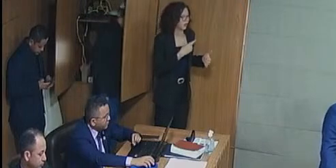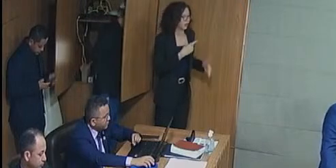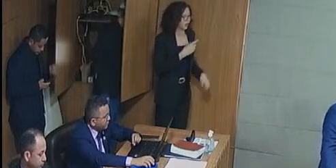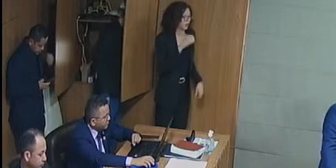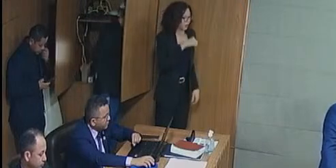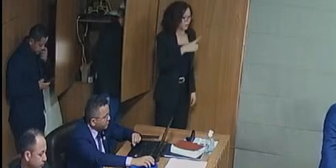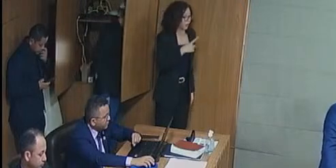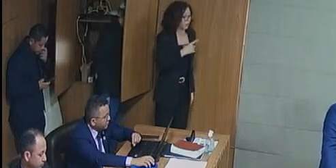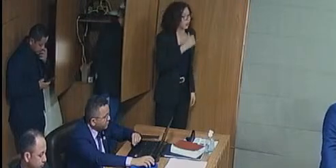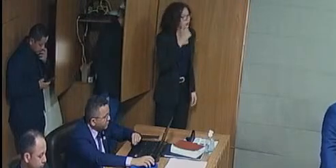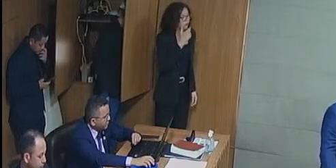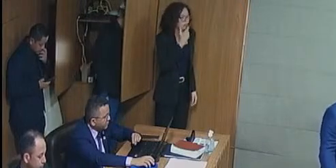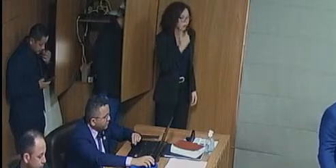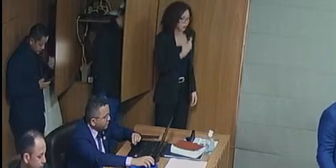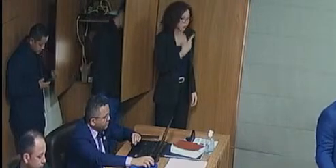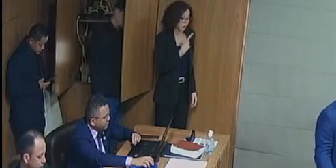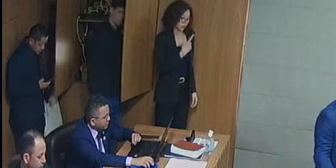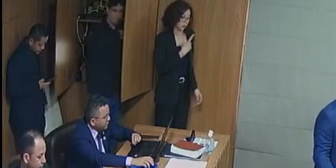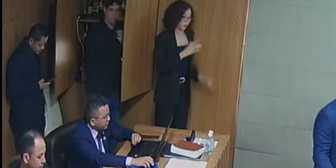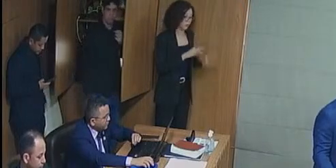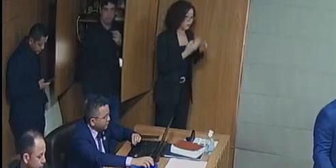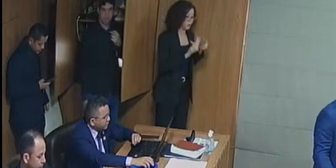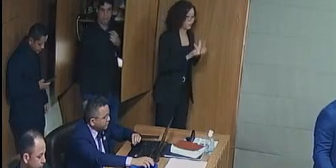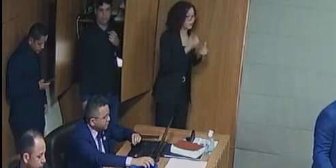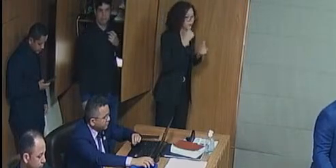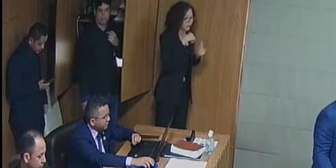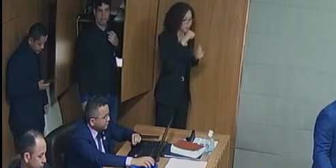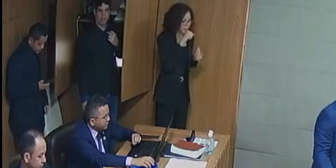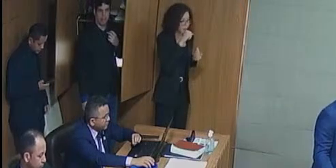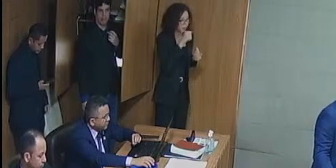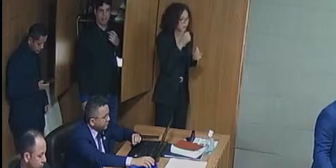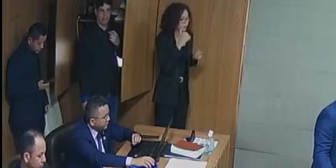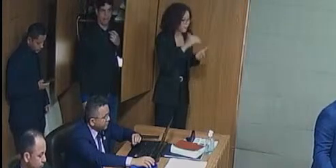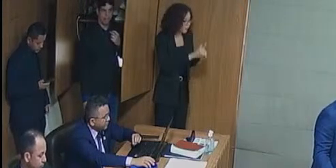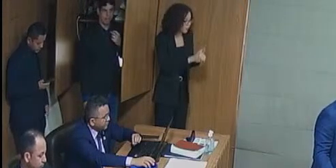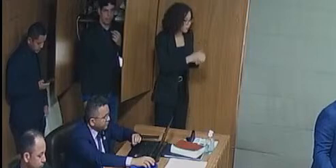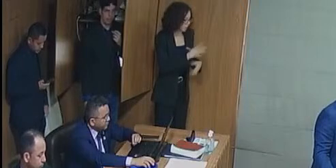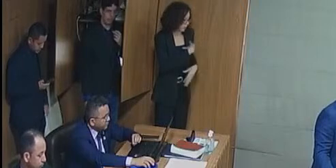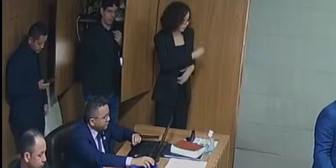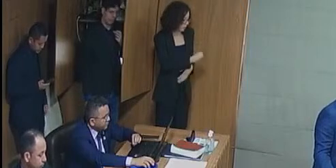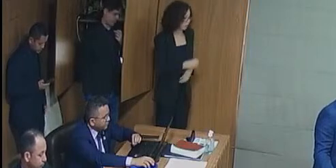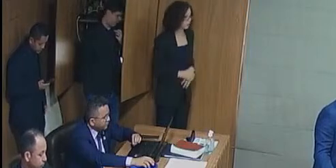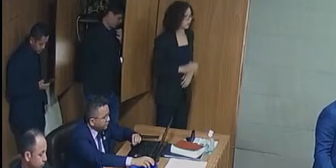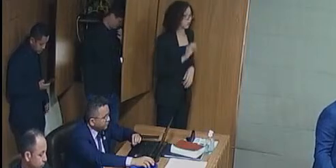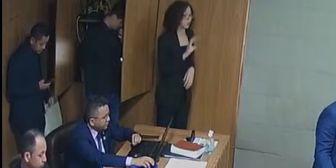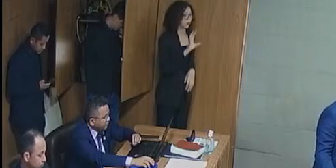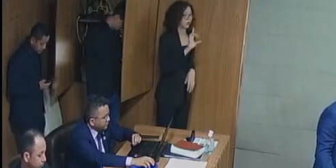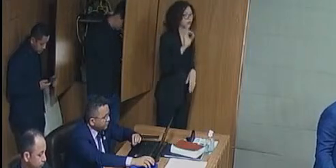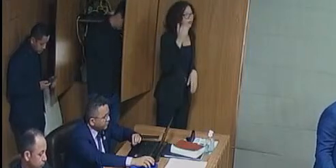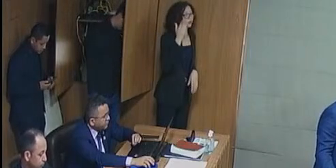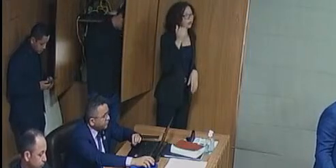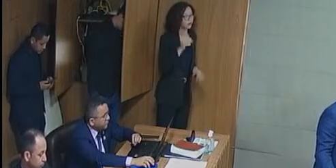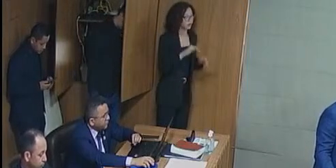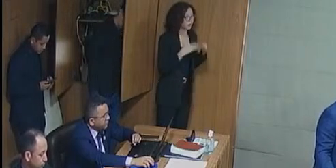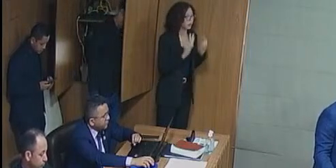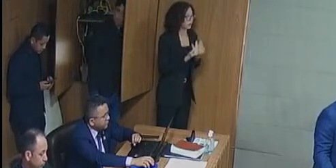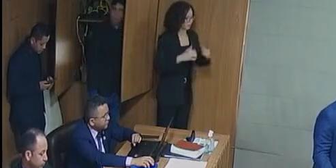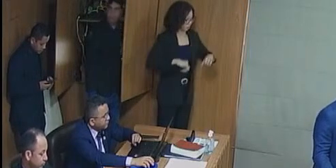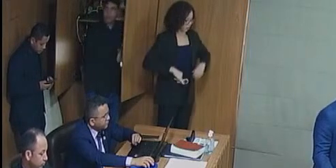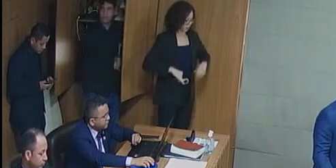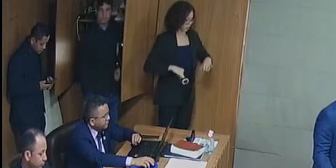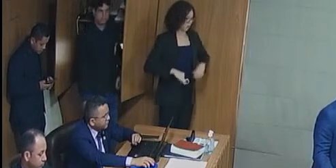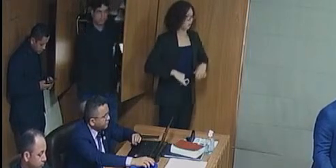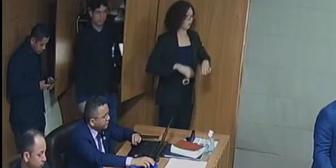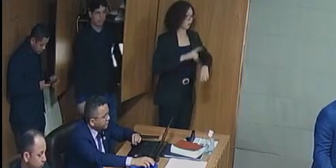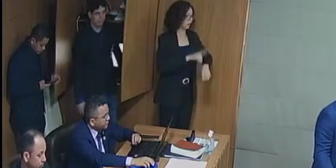família eu tenho filho Tenho esposa tenho mãe e só Deus sabe como a família sofre e padece com